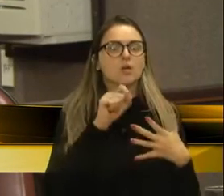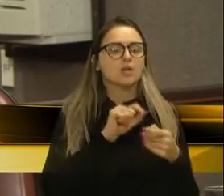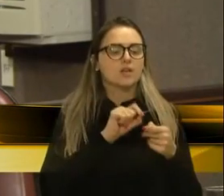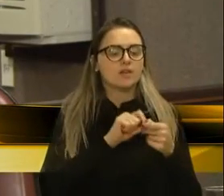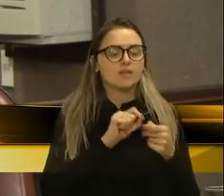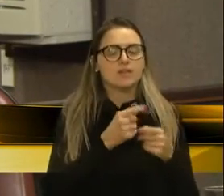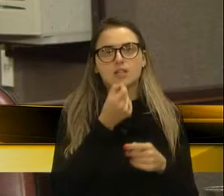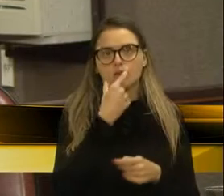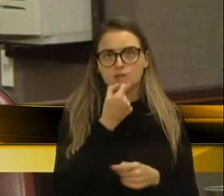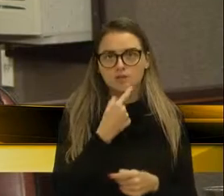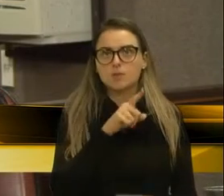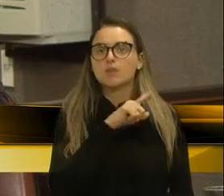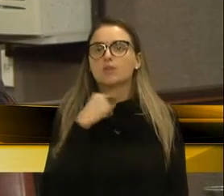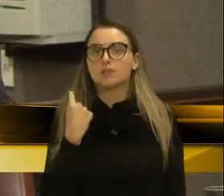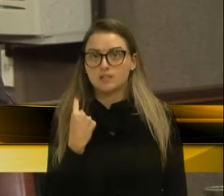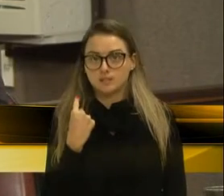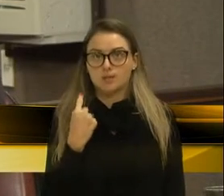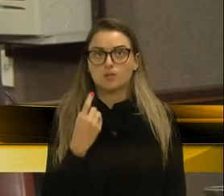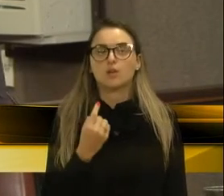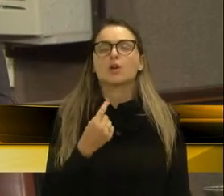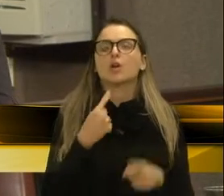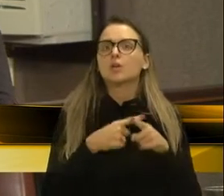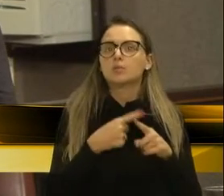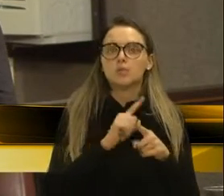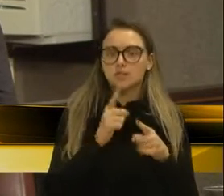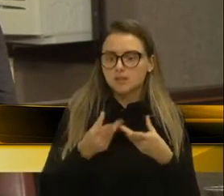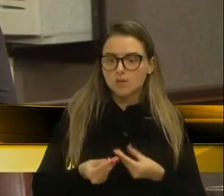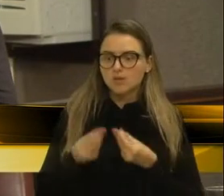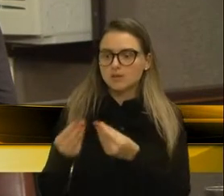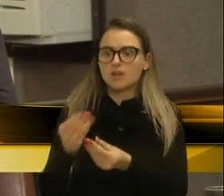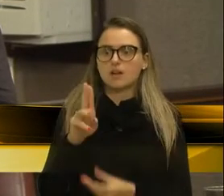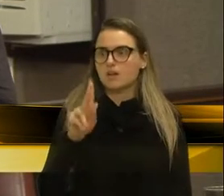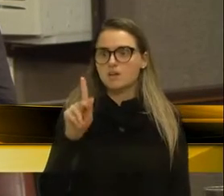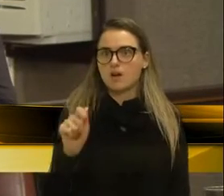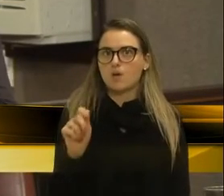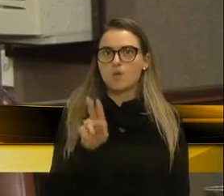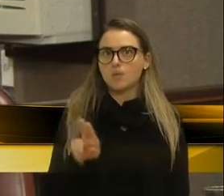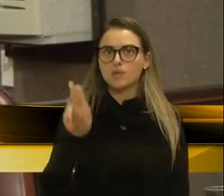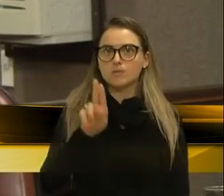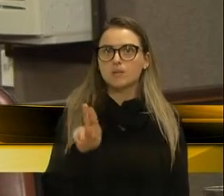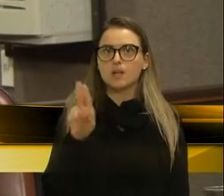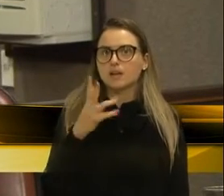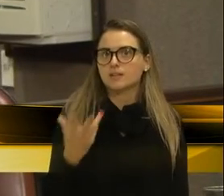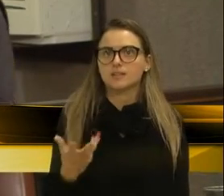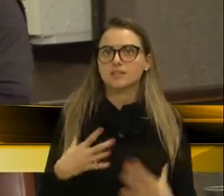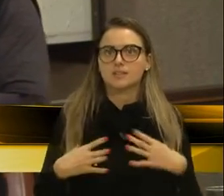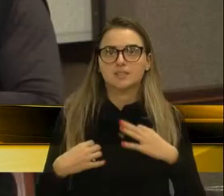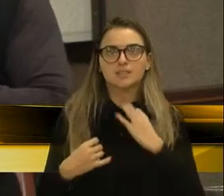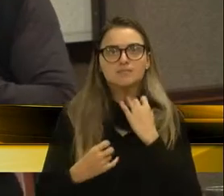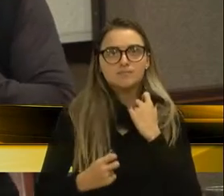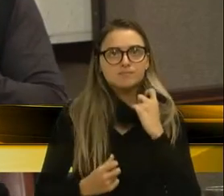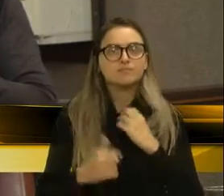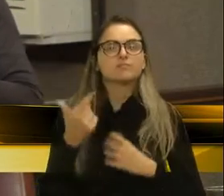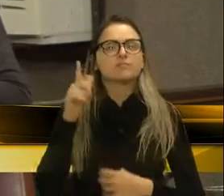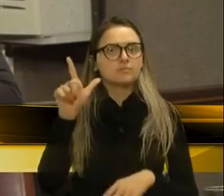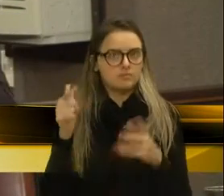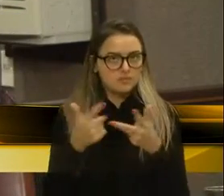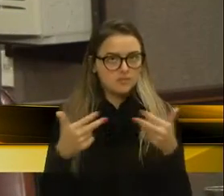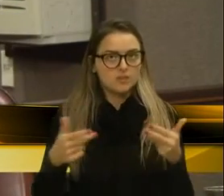medicamentos, a validade, tá? Por que não destinam lá para a UPA, então? Outra coisa, vereador Frisso,